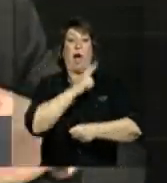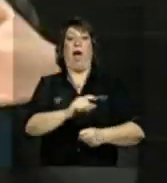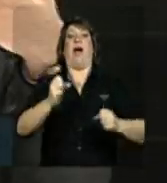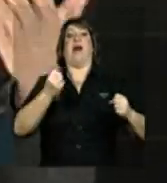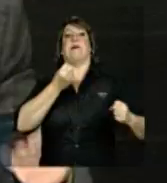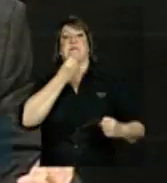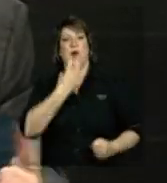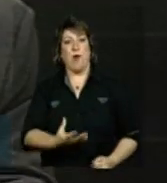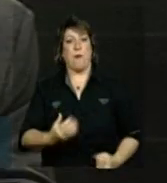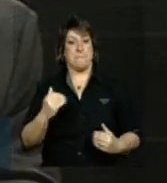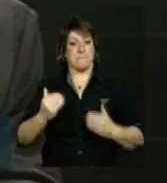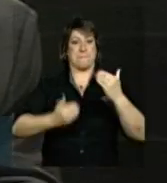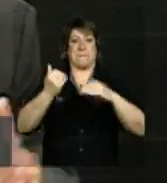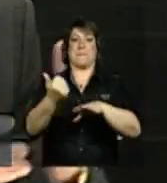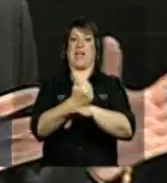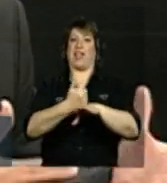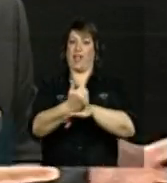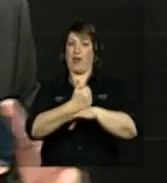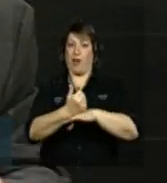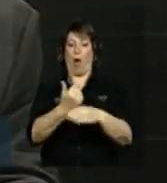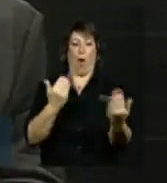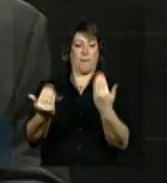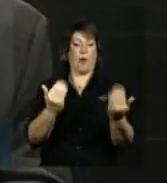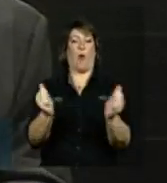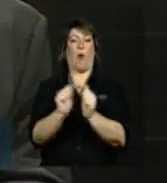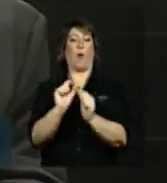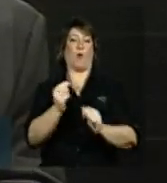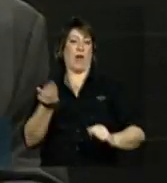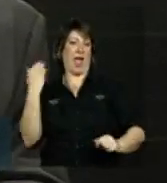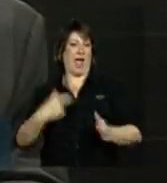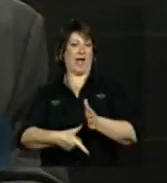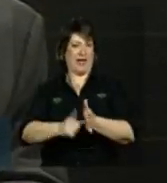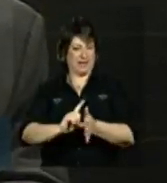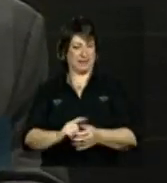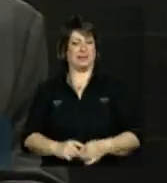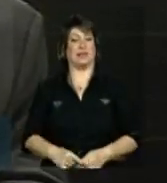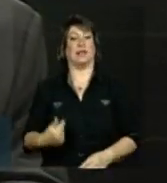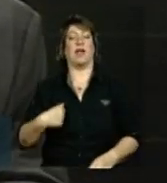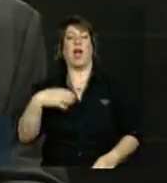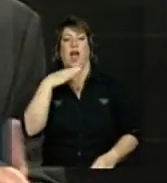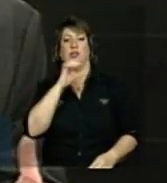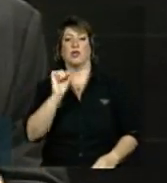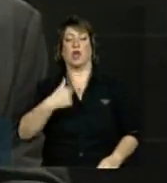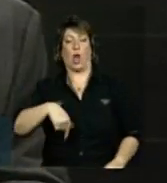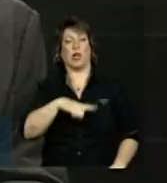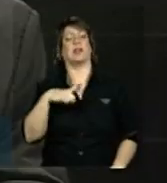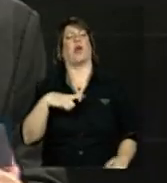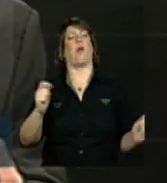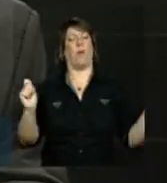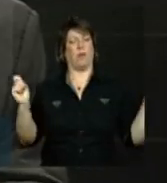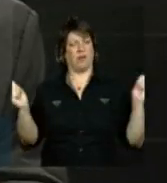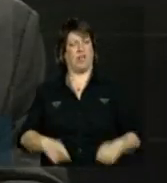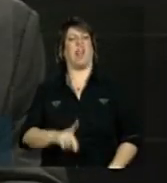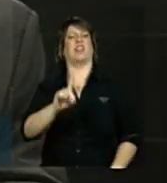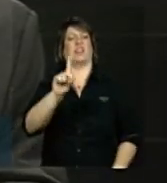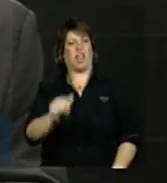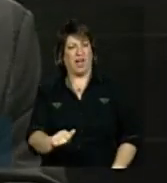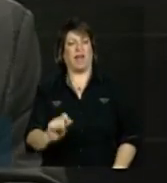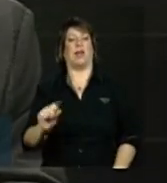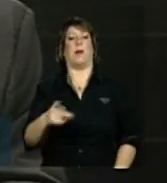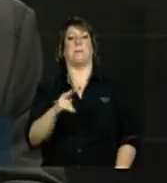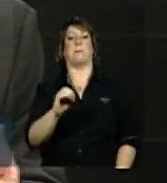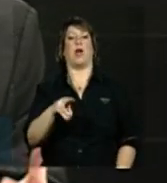comemorando números até maiores dos que foram apontados aqui. Acho que temos toda a condição no que diz respeito ao